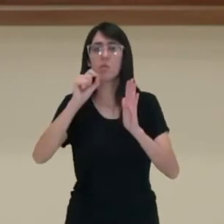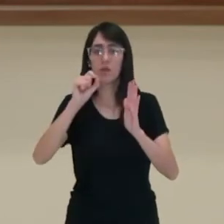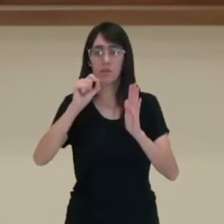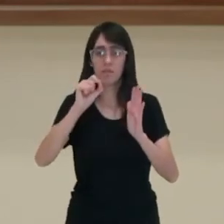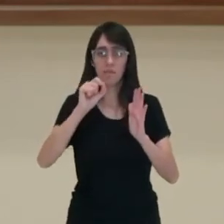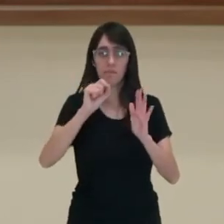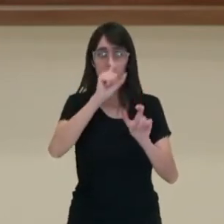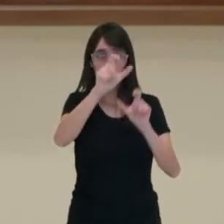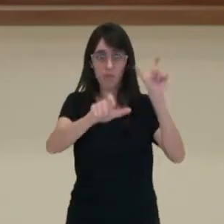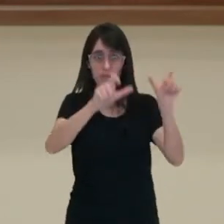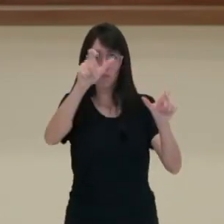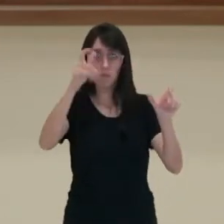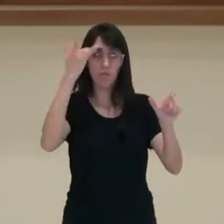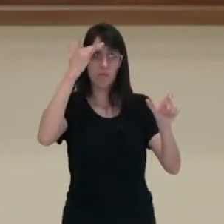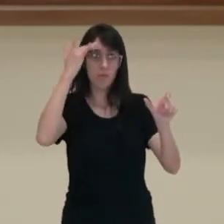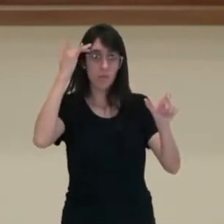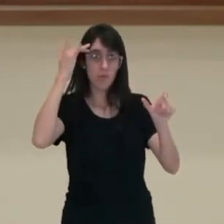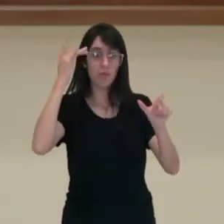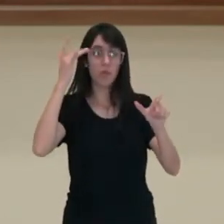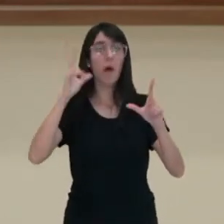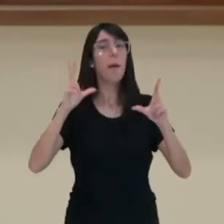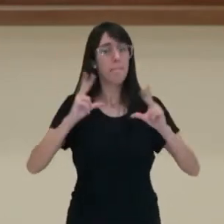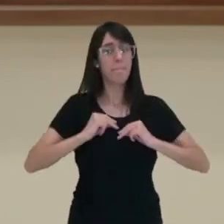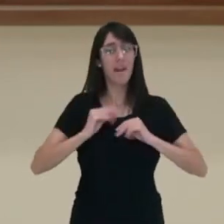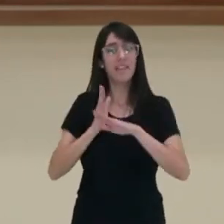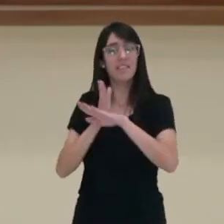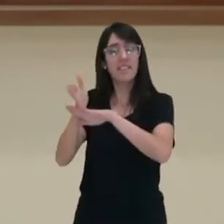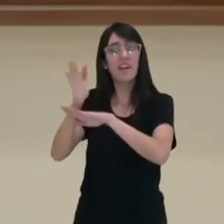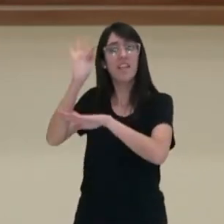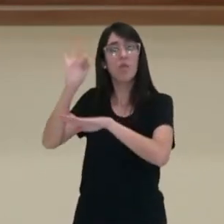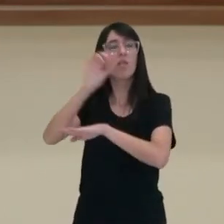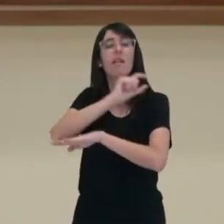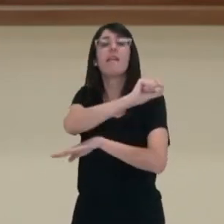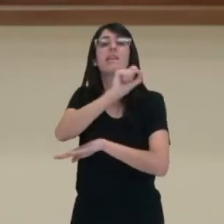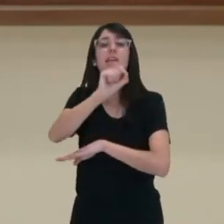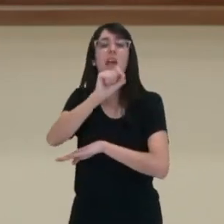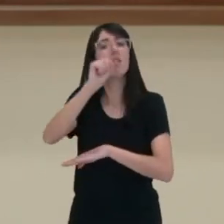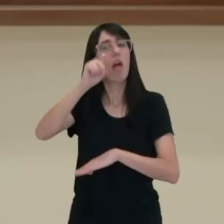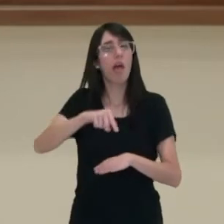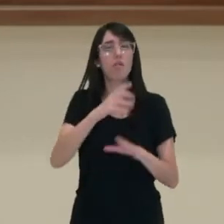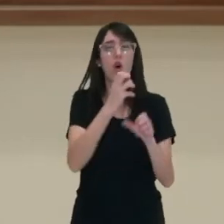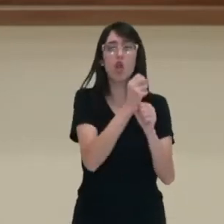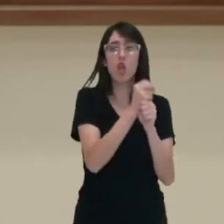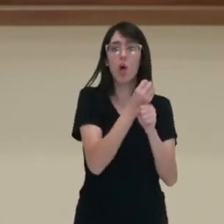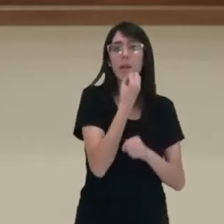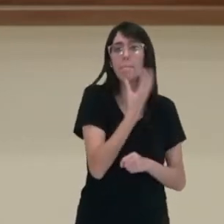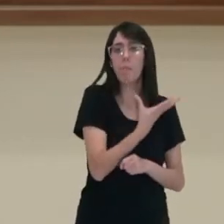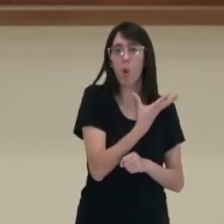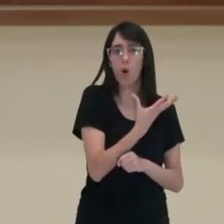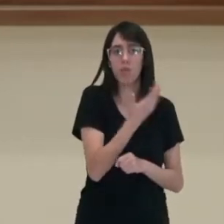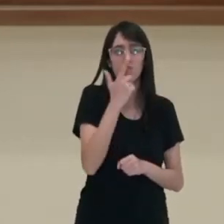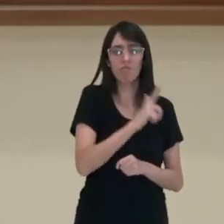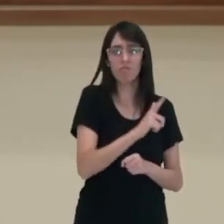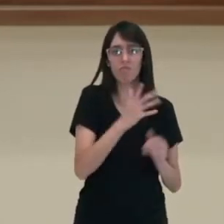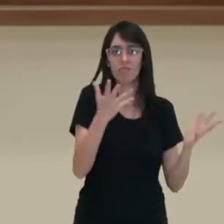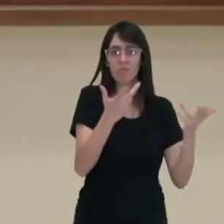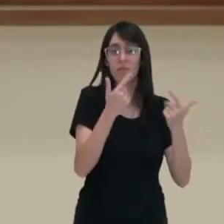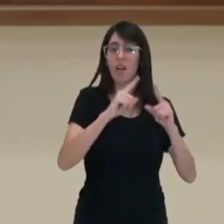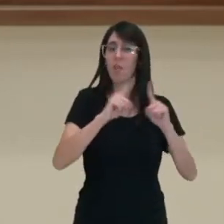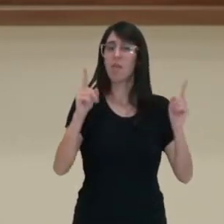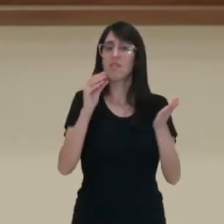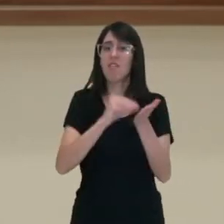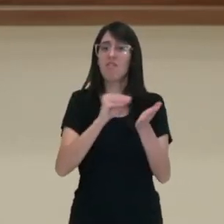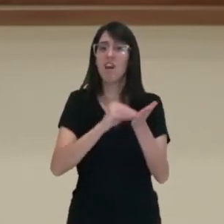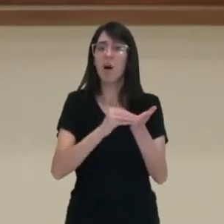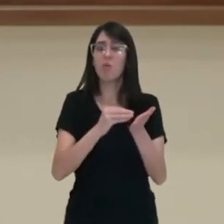aquele estudante que teve notas altas, e é um tipo de discurso que ignora completamente as condições de vida